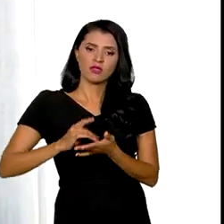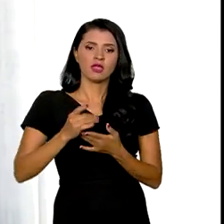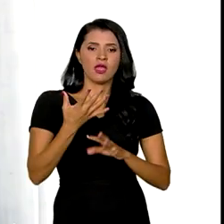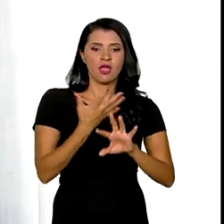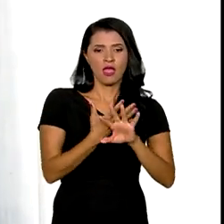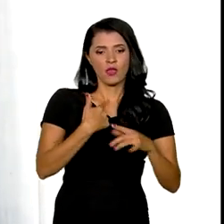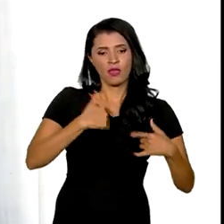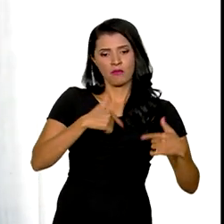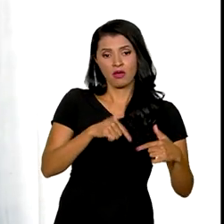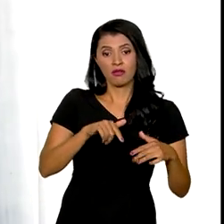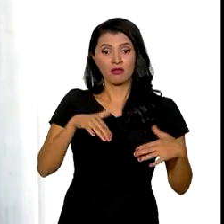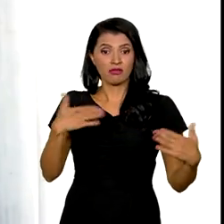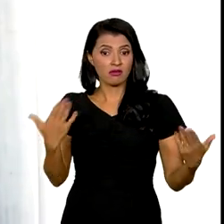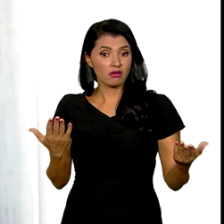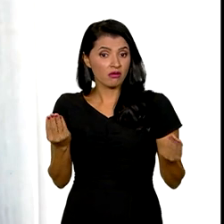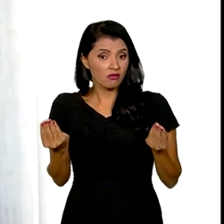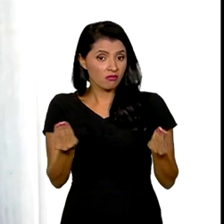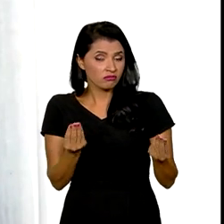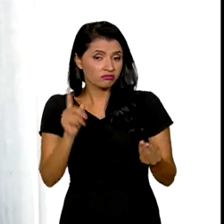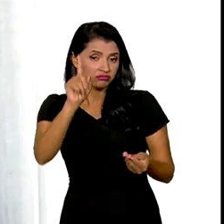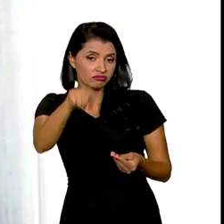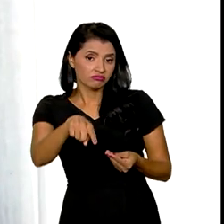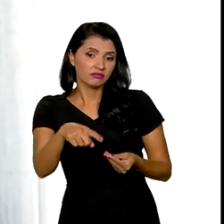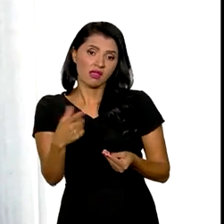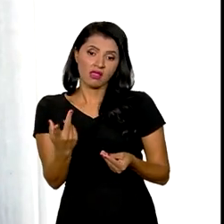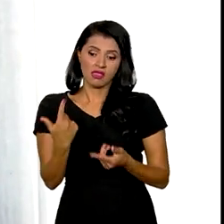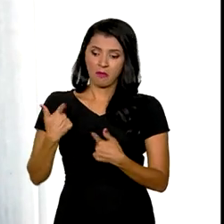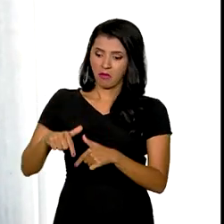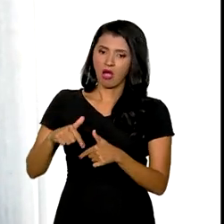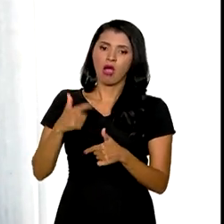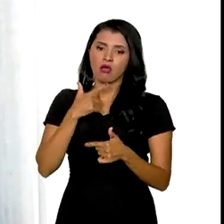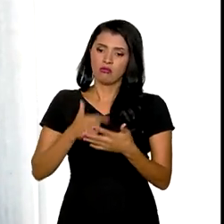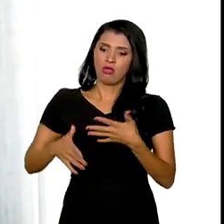teletrabalho, né? Então, sobretudo, ocupações que exigem